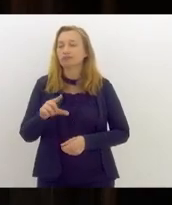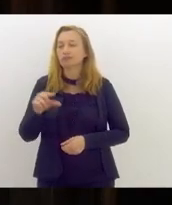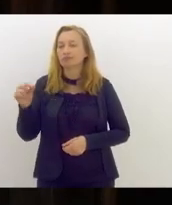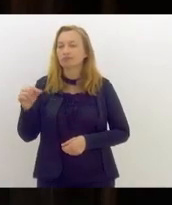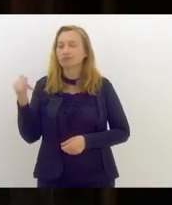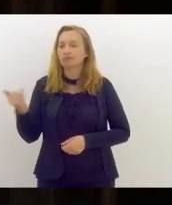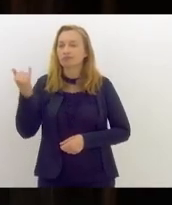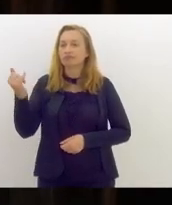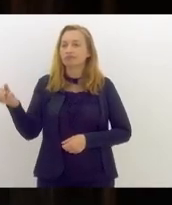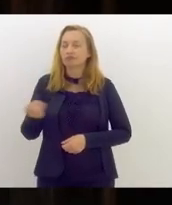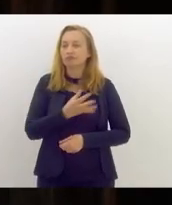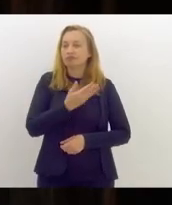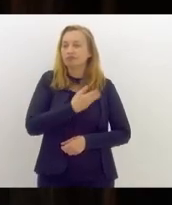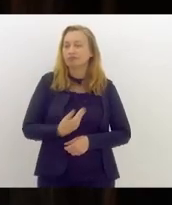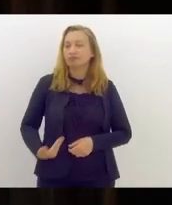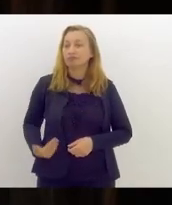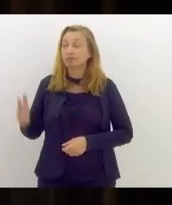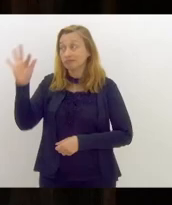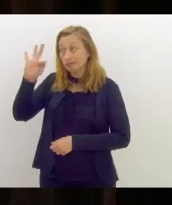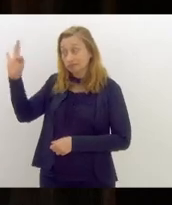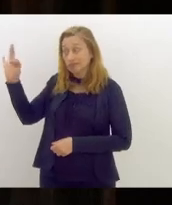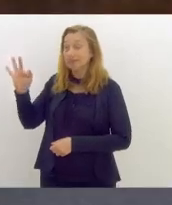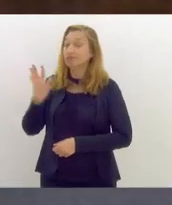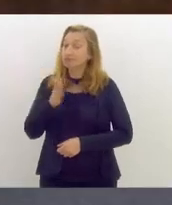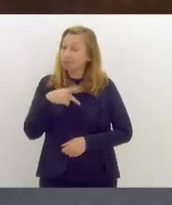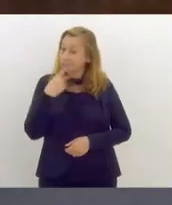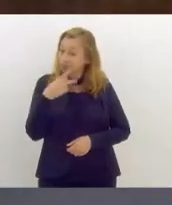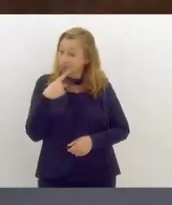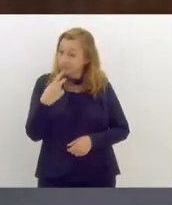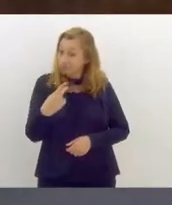federal Eu já falei isso